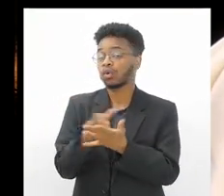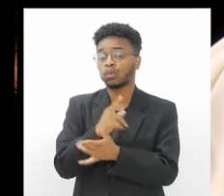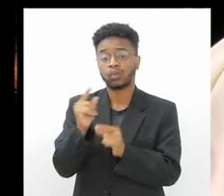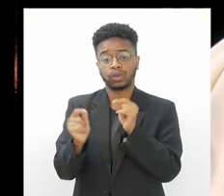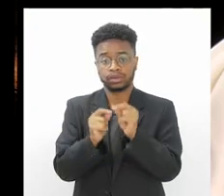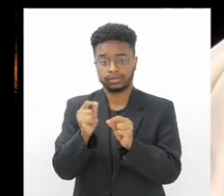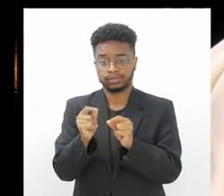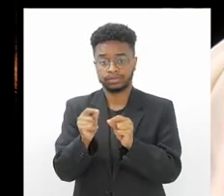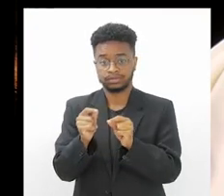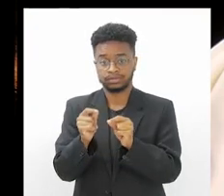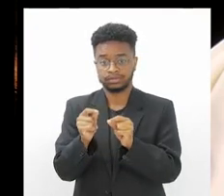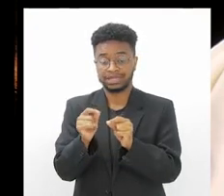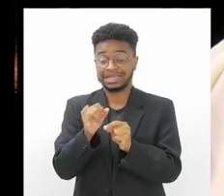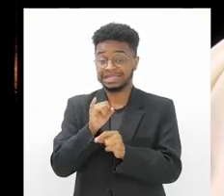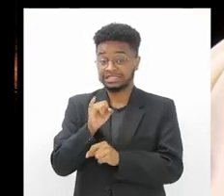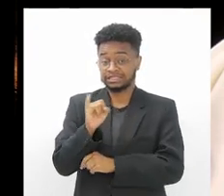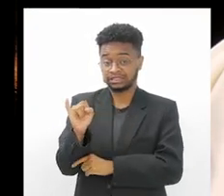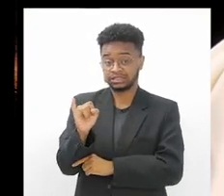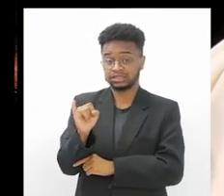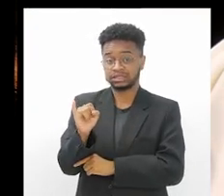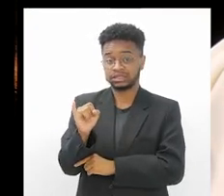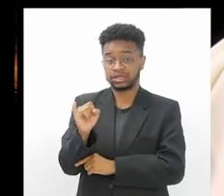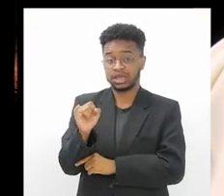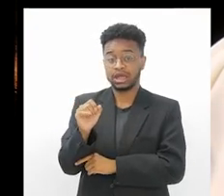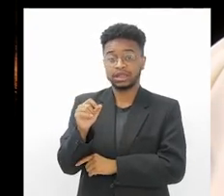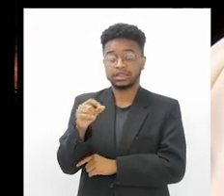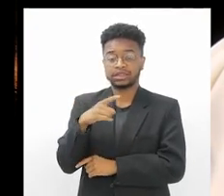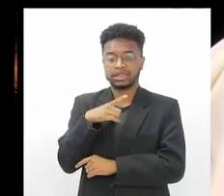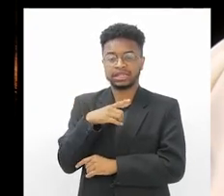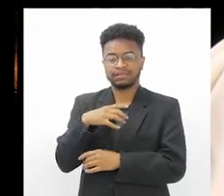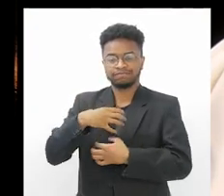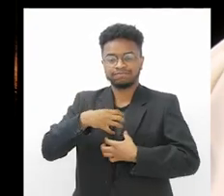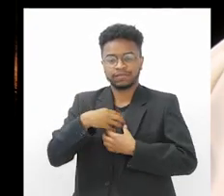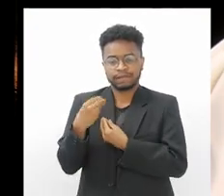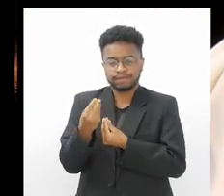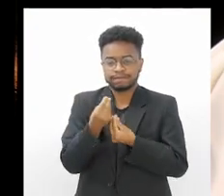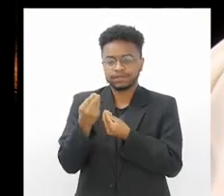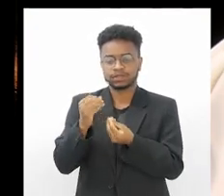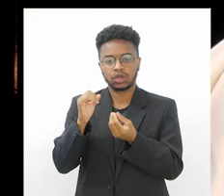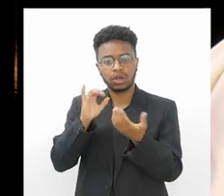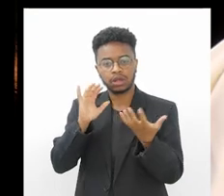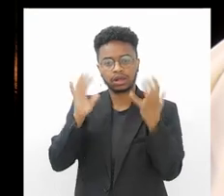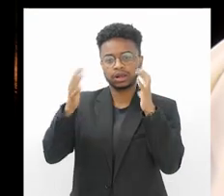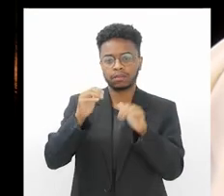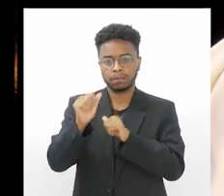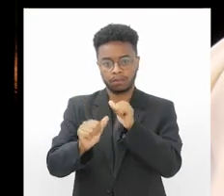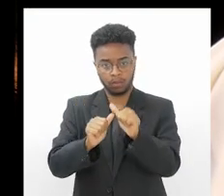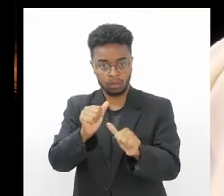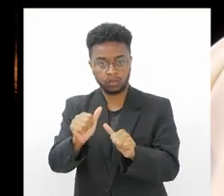acontece? Quanto mais sensível à mudança de temperatura, né,